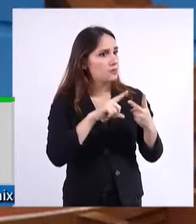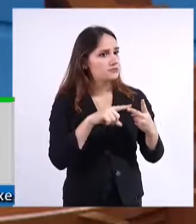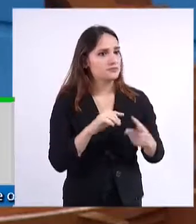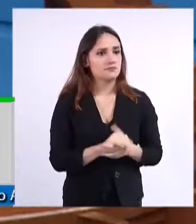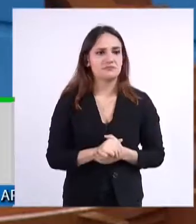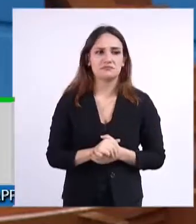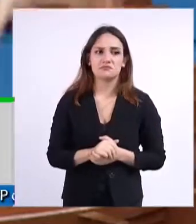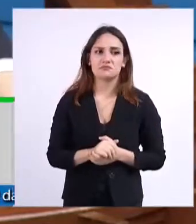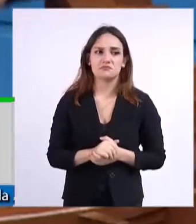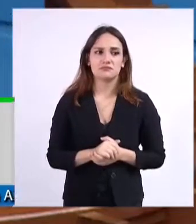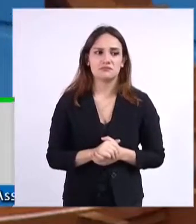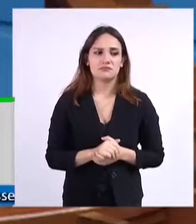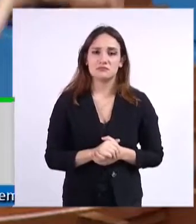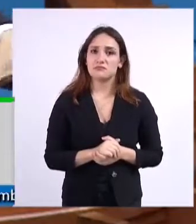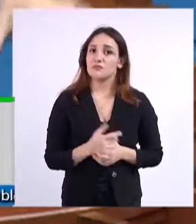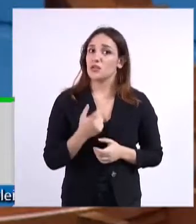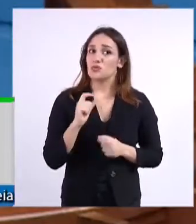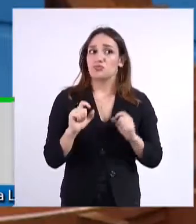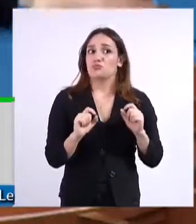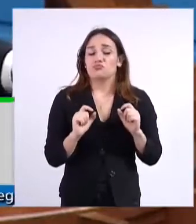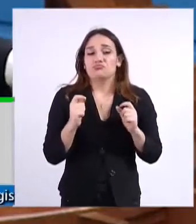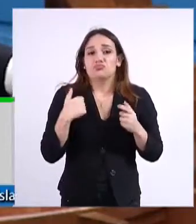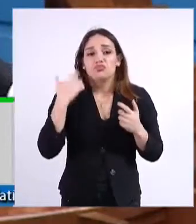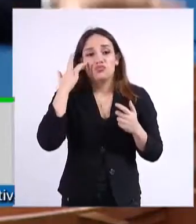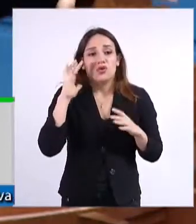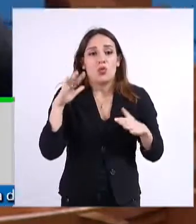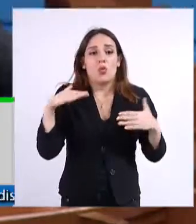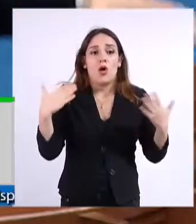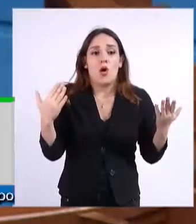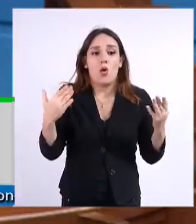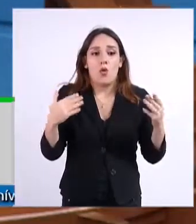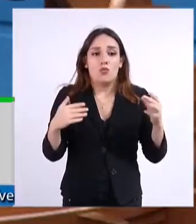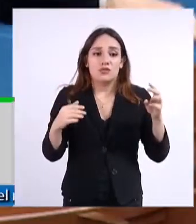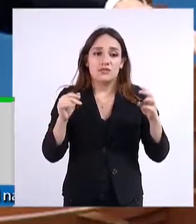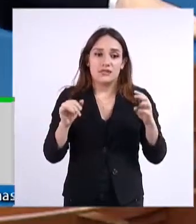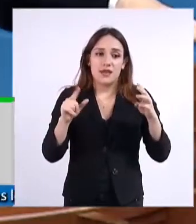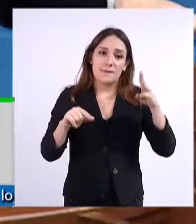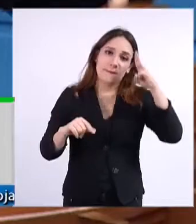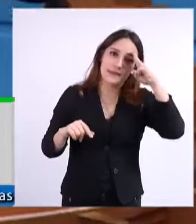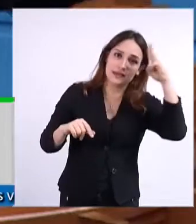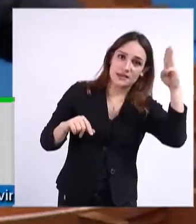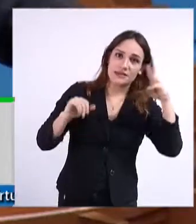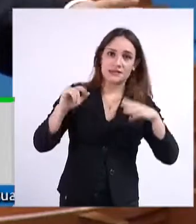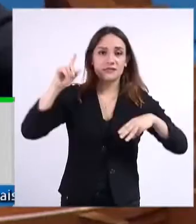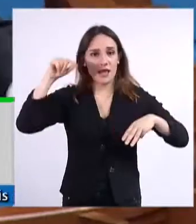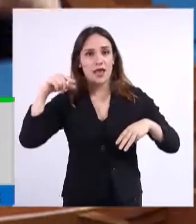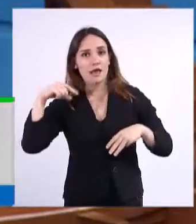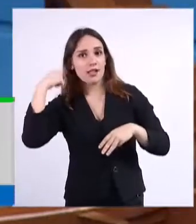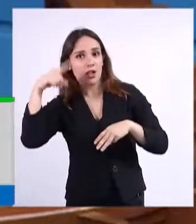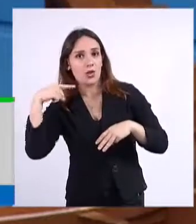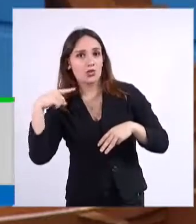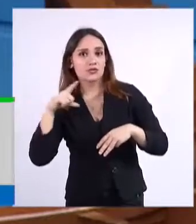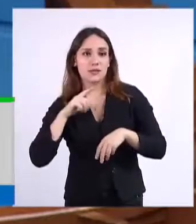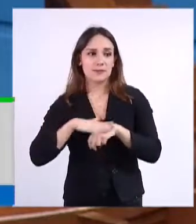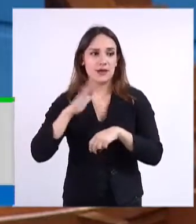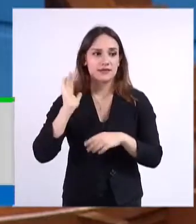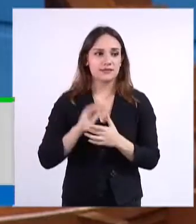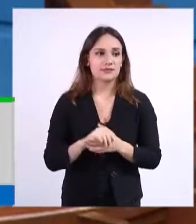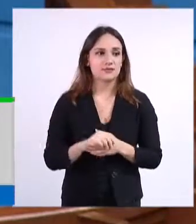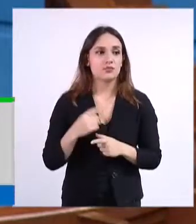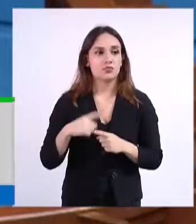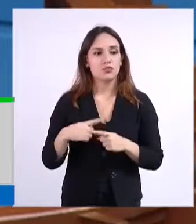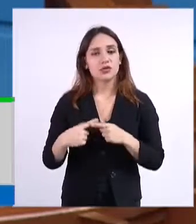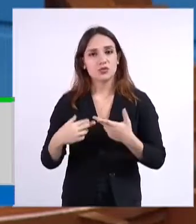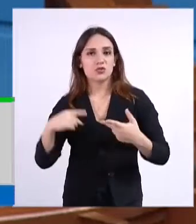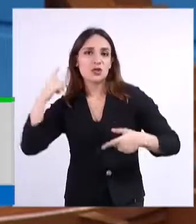Eu não sei quem é que tem um peso maior lá, se são os milicos ou se são os malucos. Parece que os malucos, eles ficam fazendo